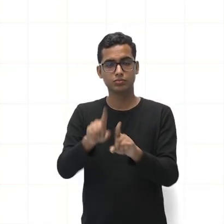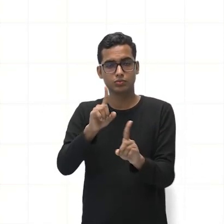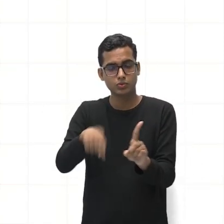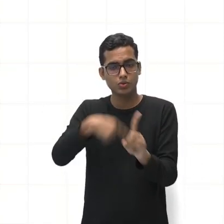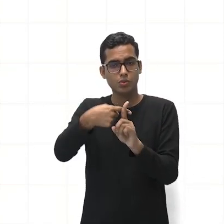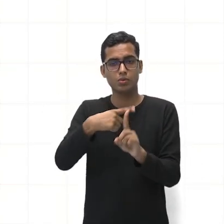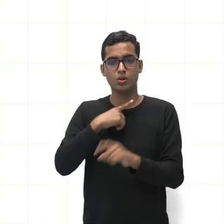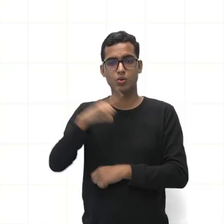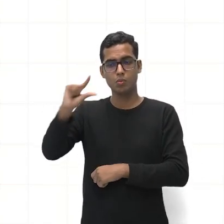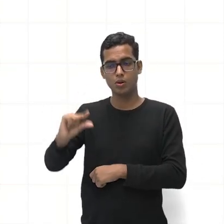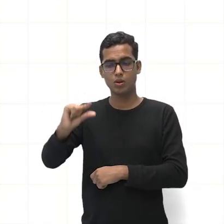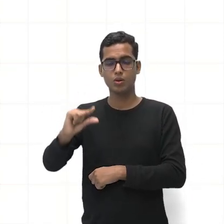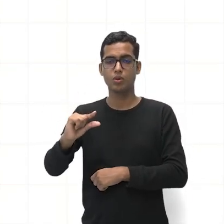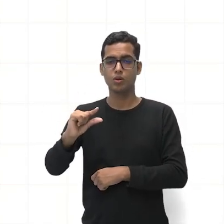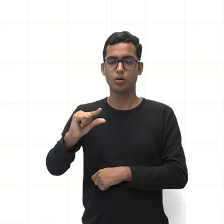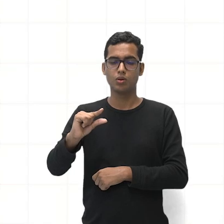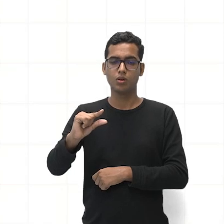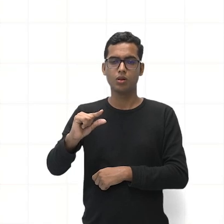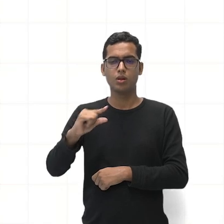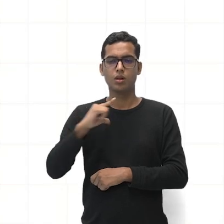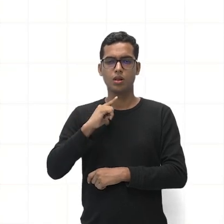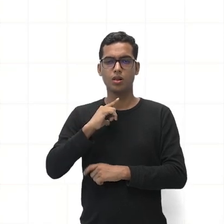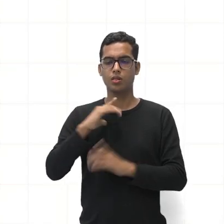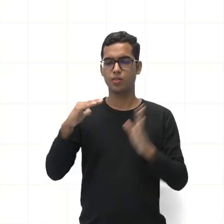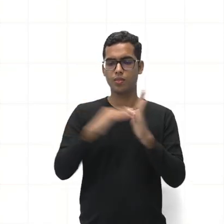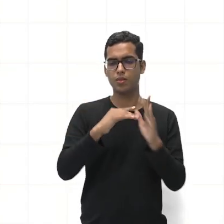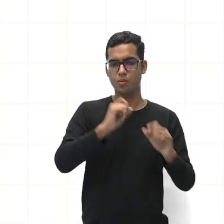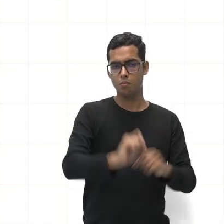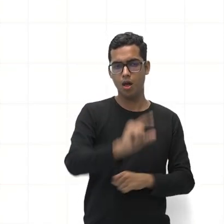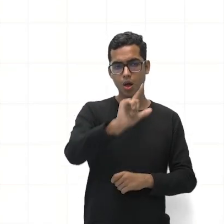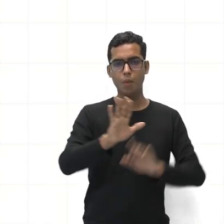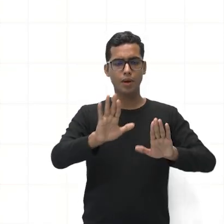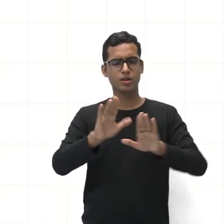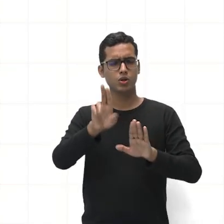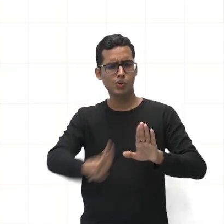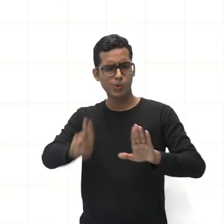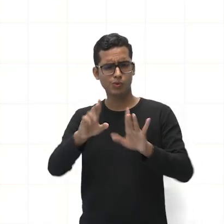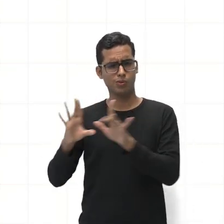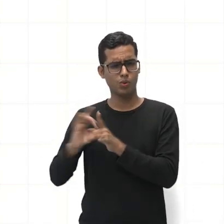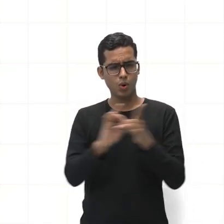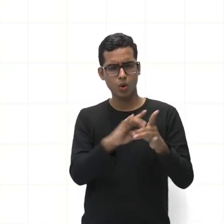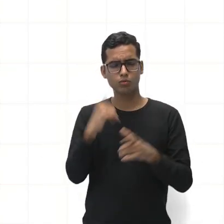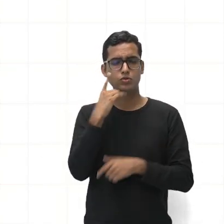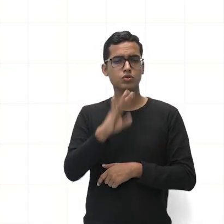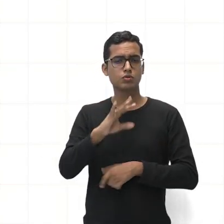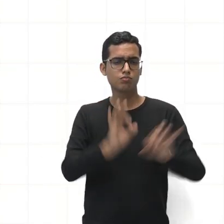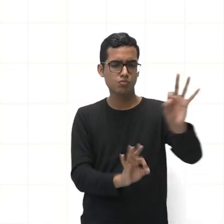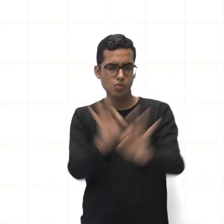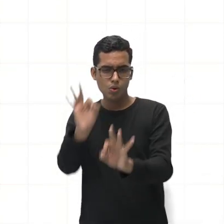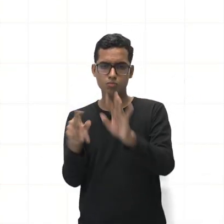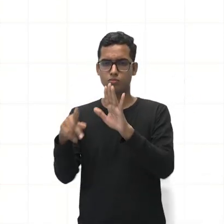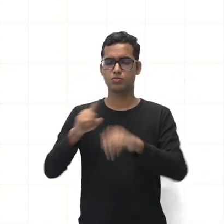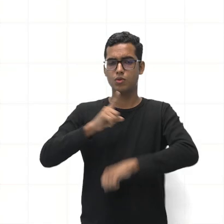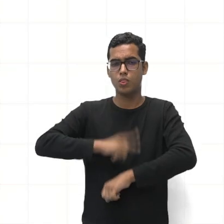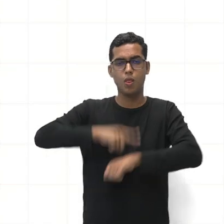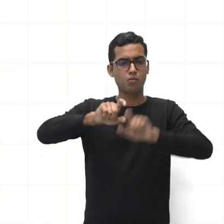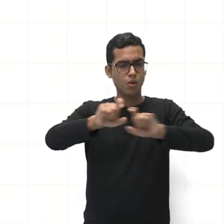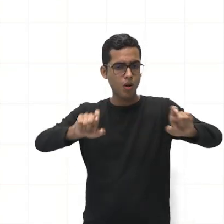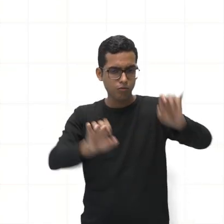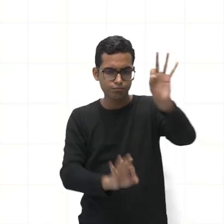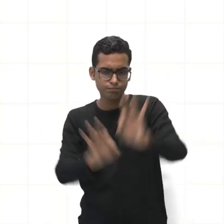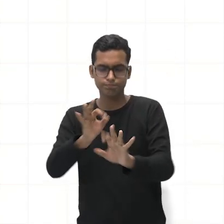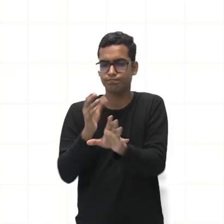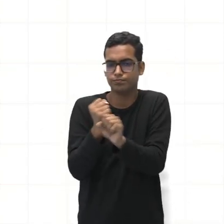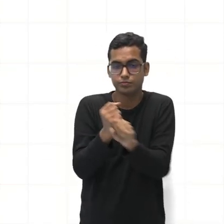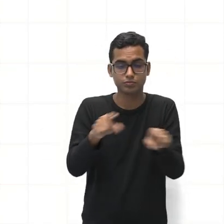maior. A gente usa essa expressão aqui, né, mais para critério de organização operacional. Porque